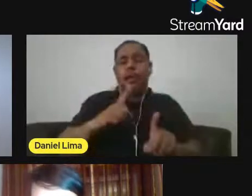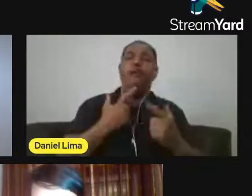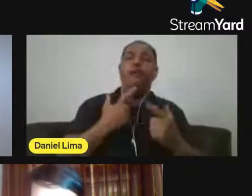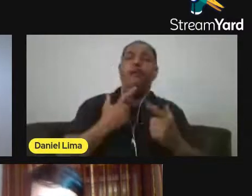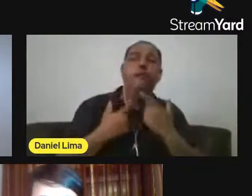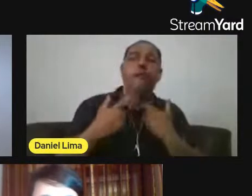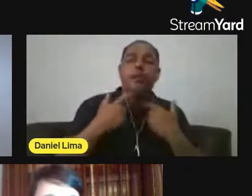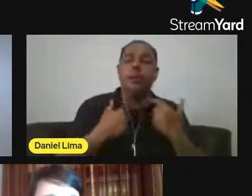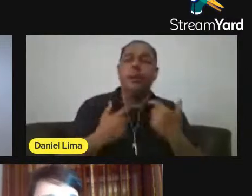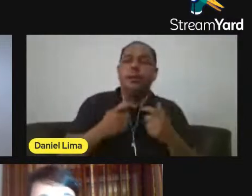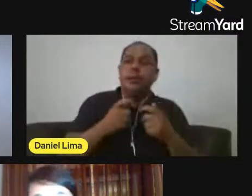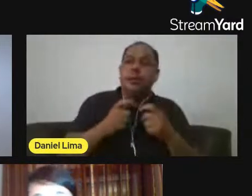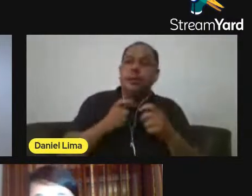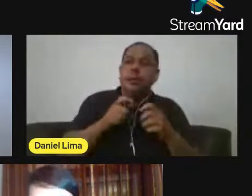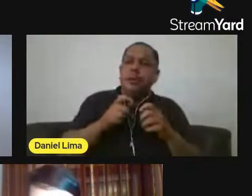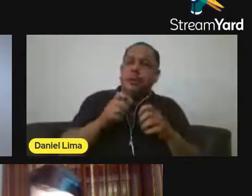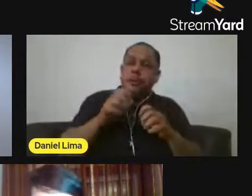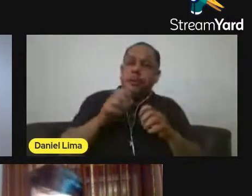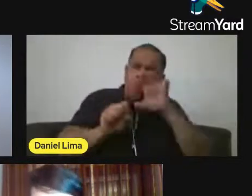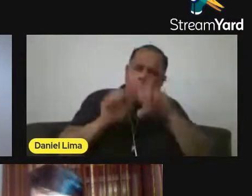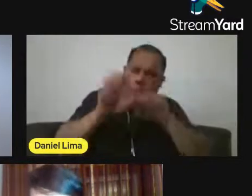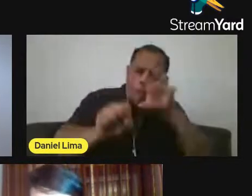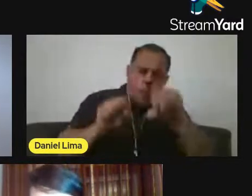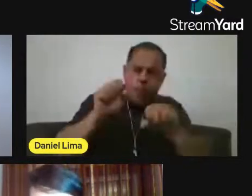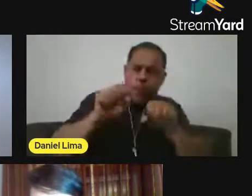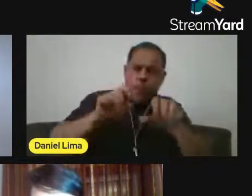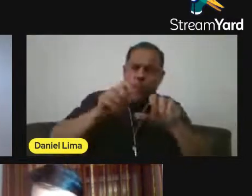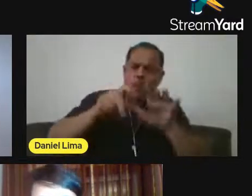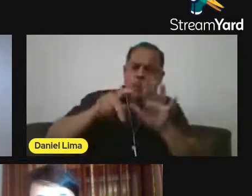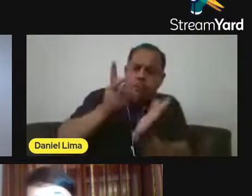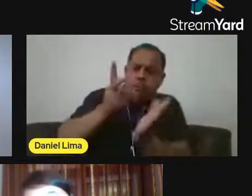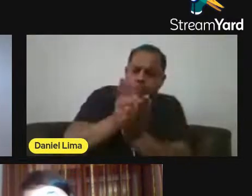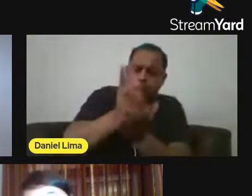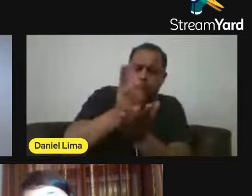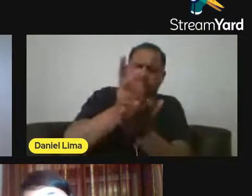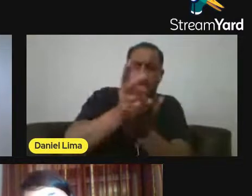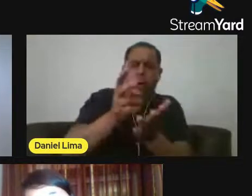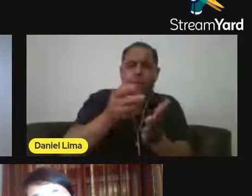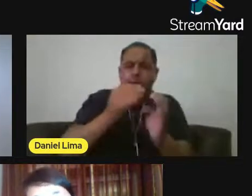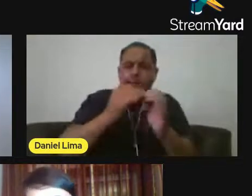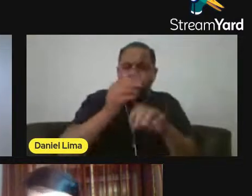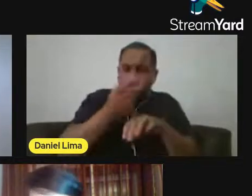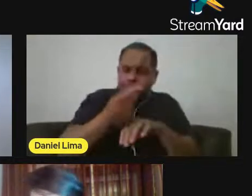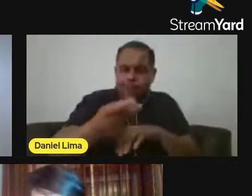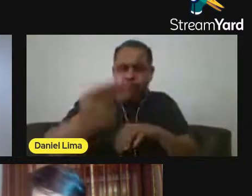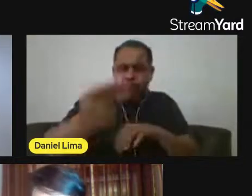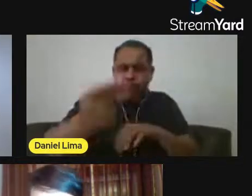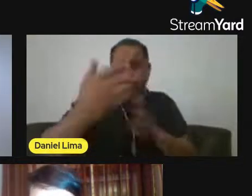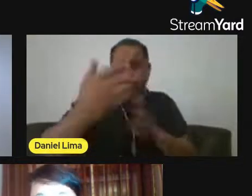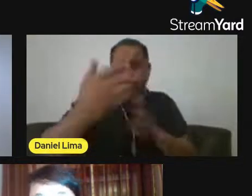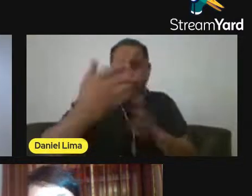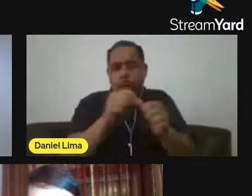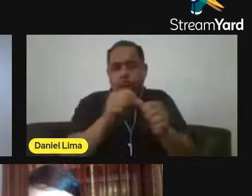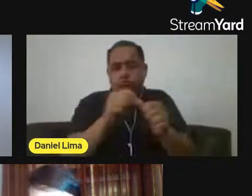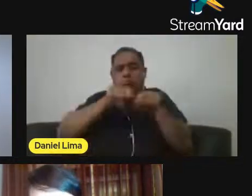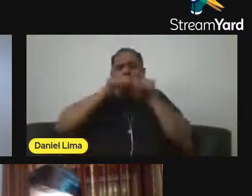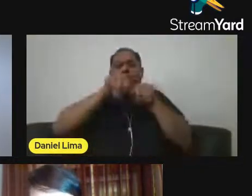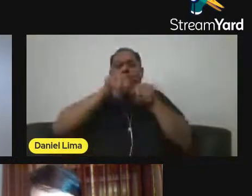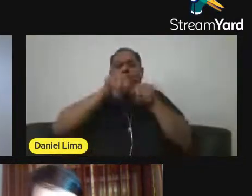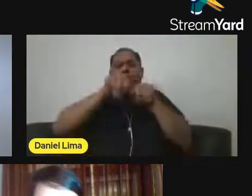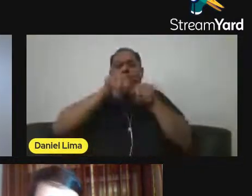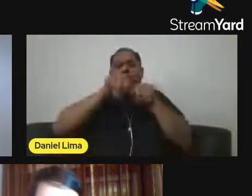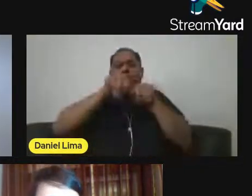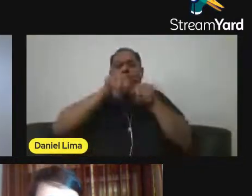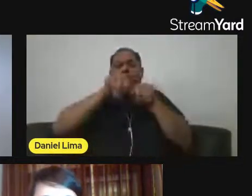voracidade enorme de perpetuar a sua obra, de fazer ecoar a sua obra pela